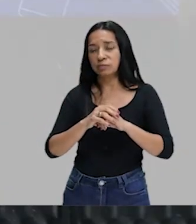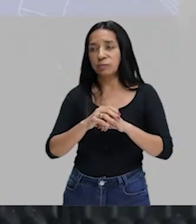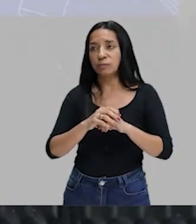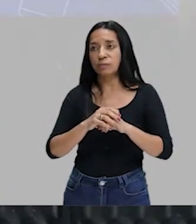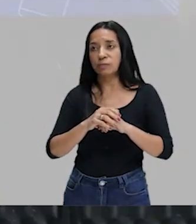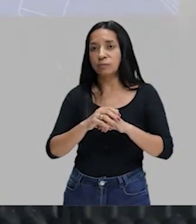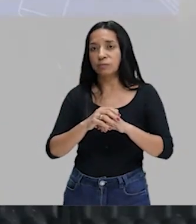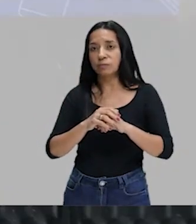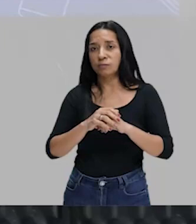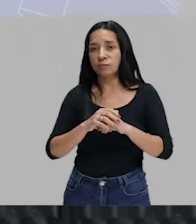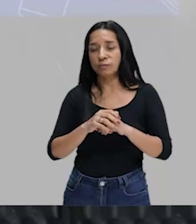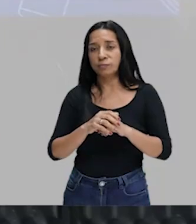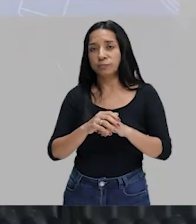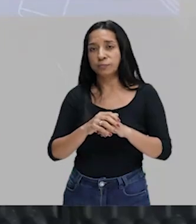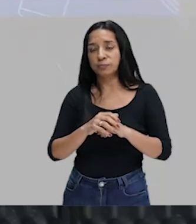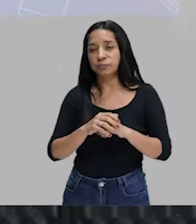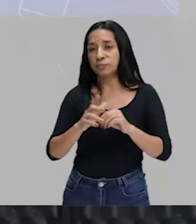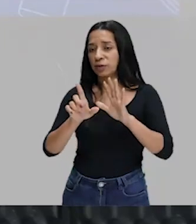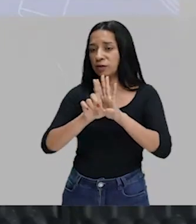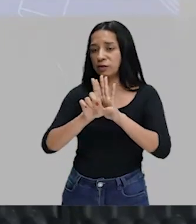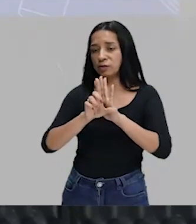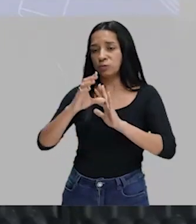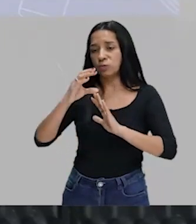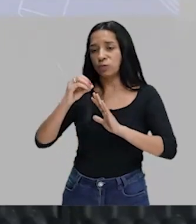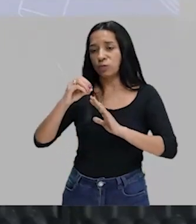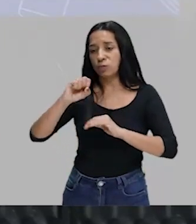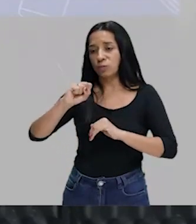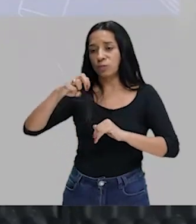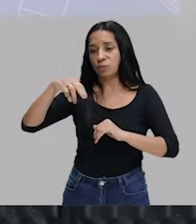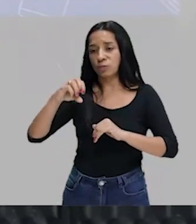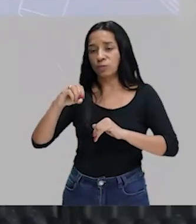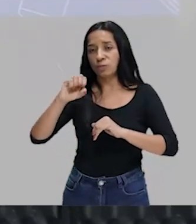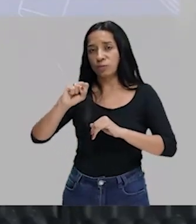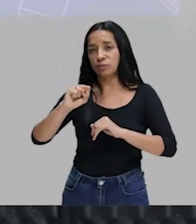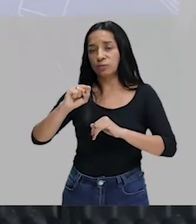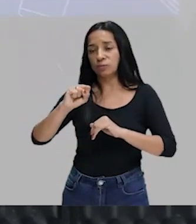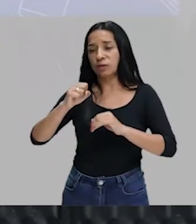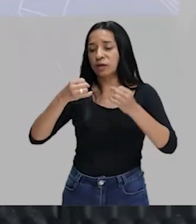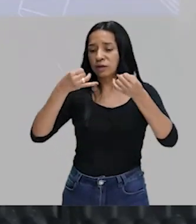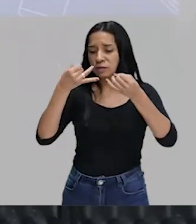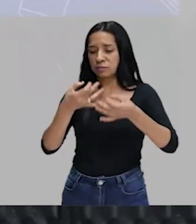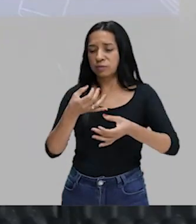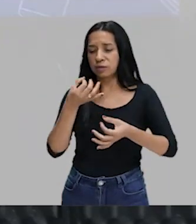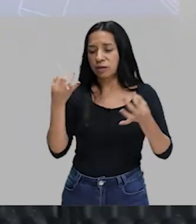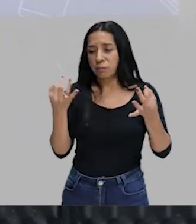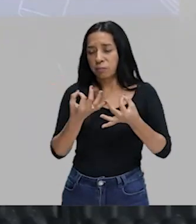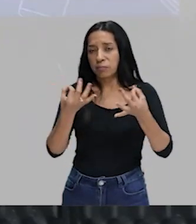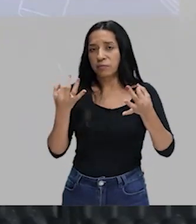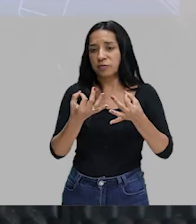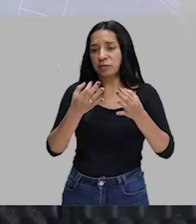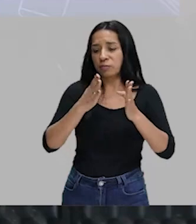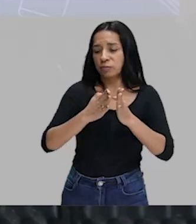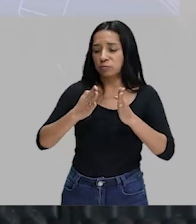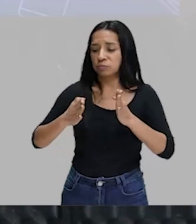é Cosmos, ou Além dos Cosmos. Ele explica muito bem todos esses estágios, certo?